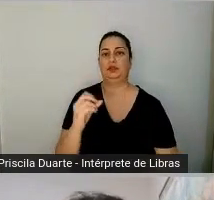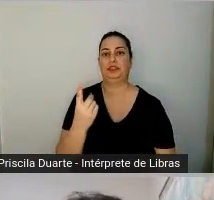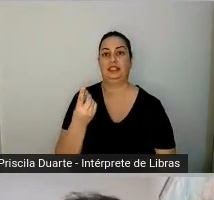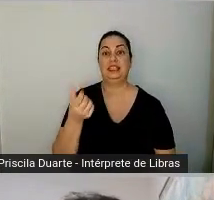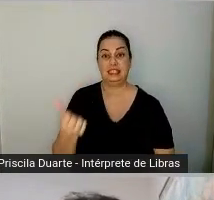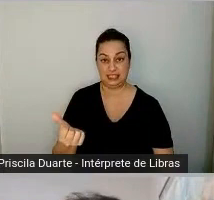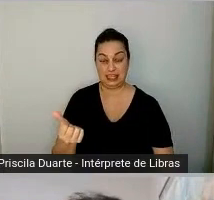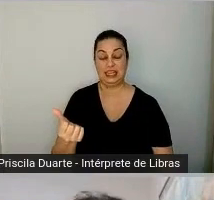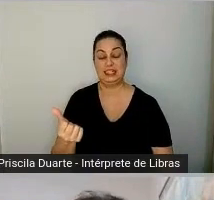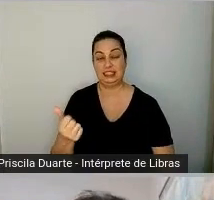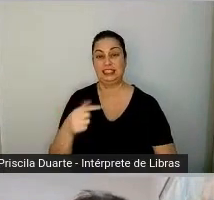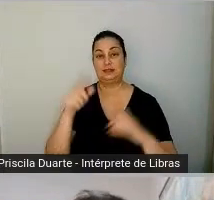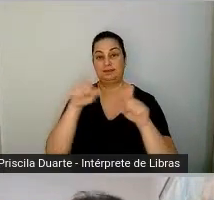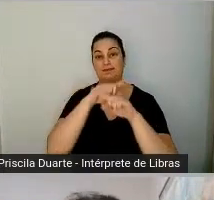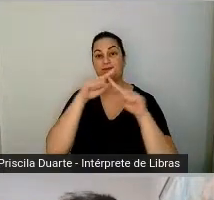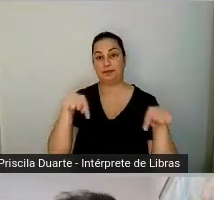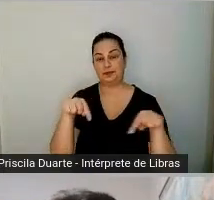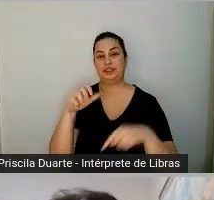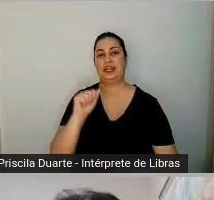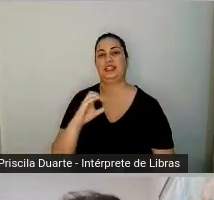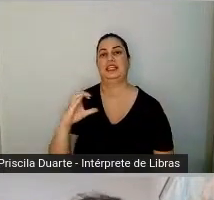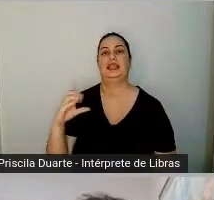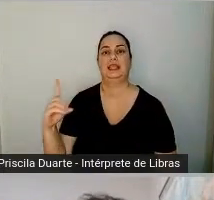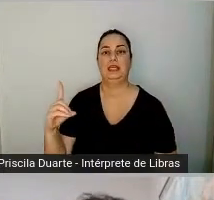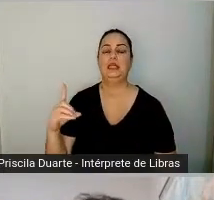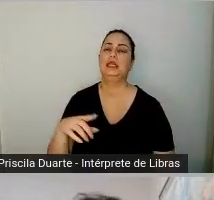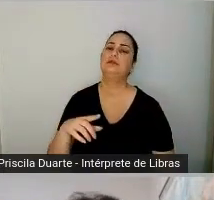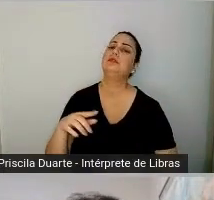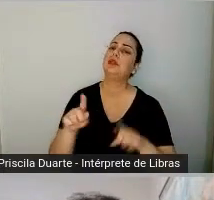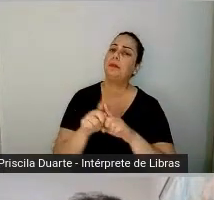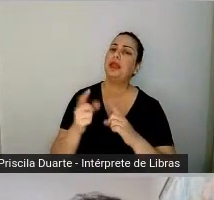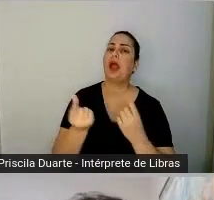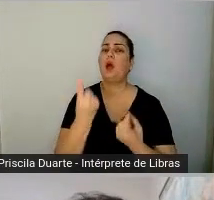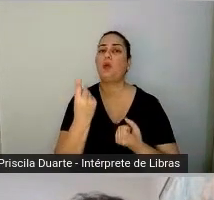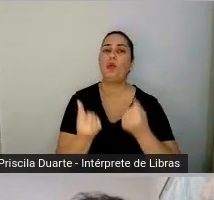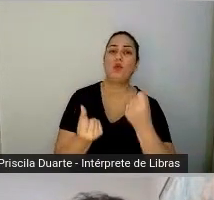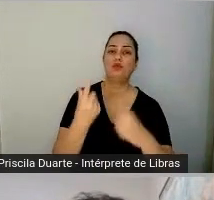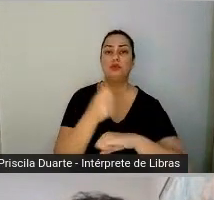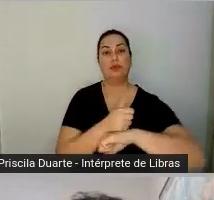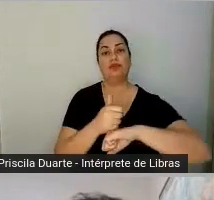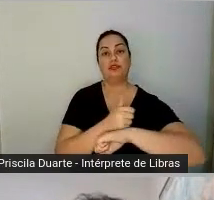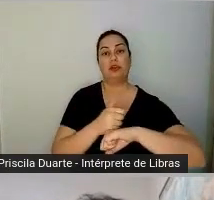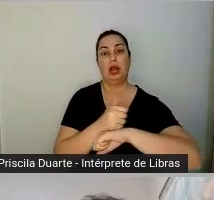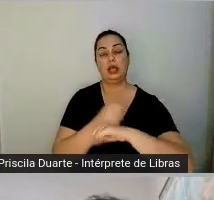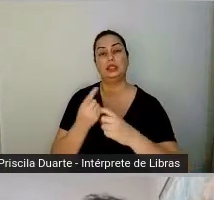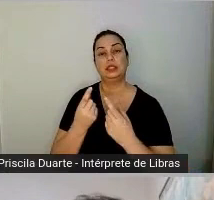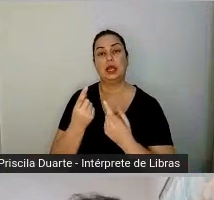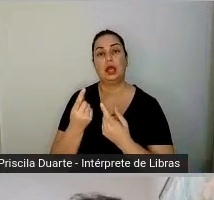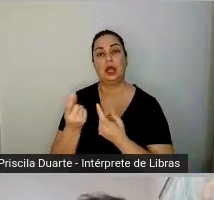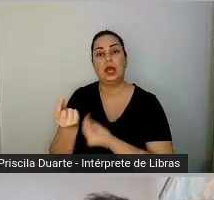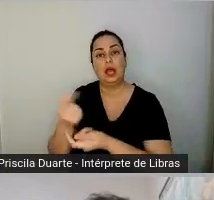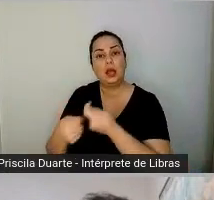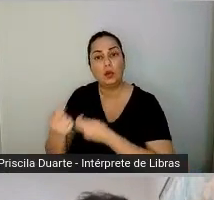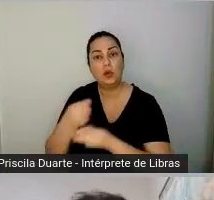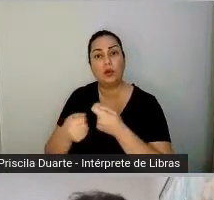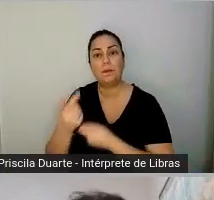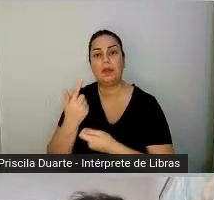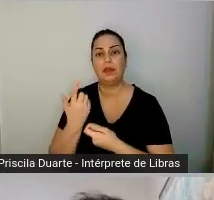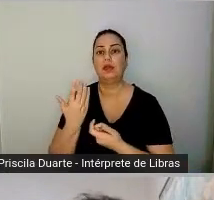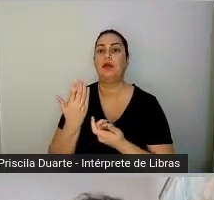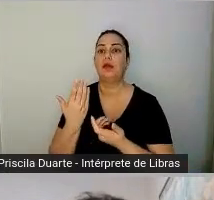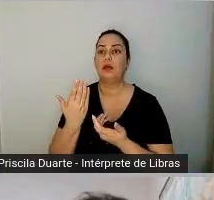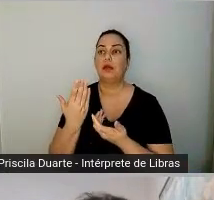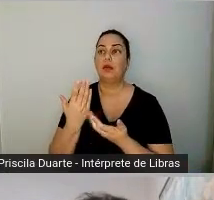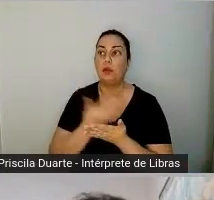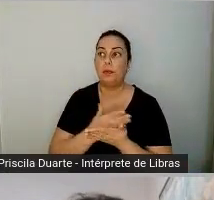né, alguns economistas desses setores começaram a repetir esses argumentos né, da grande imprensa.